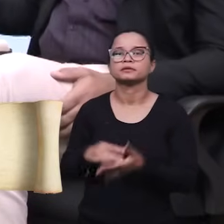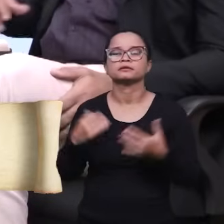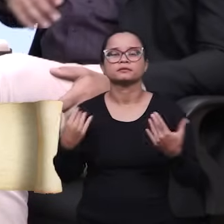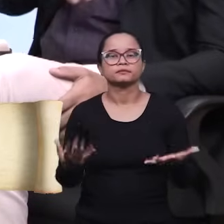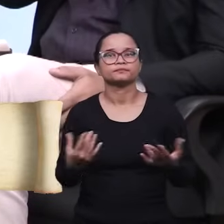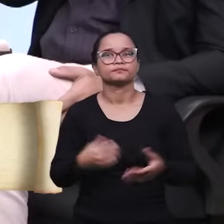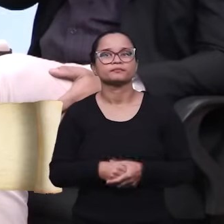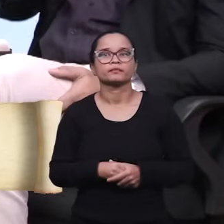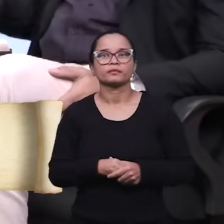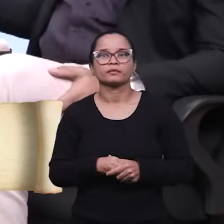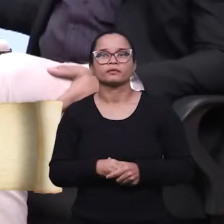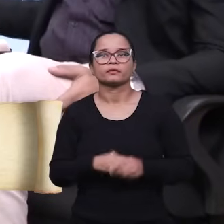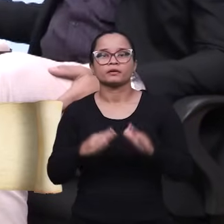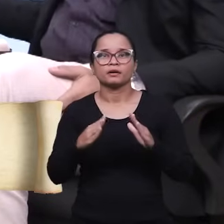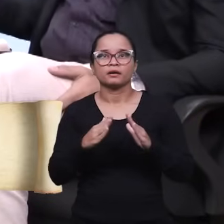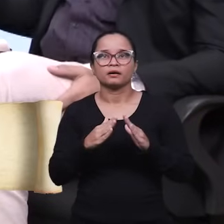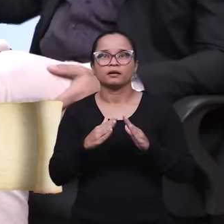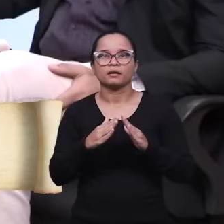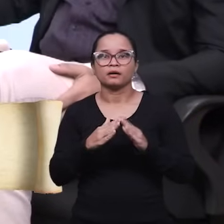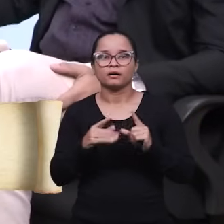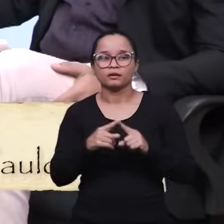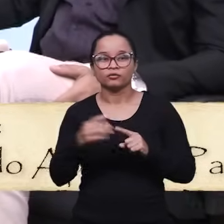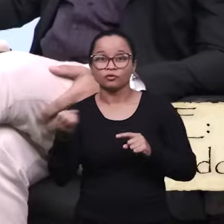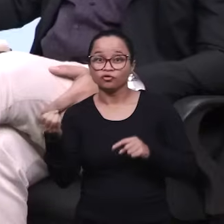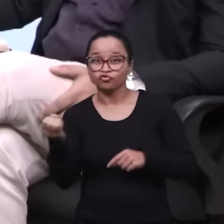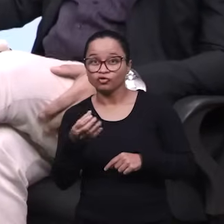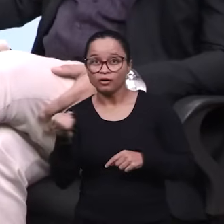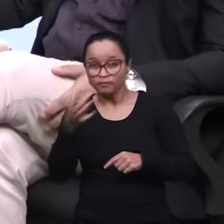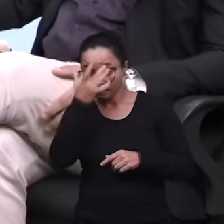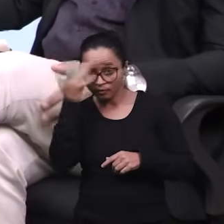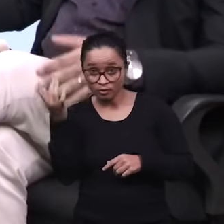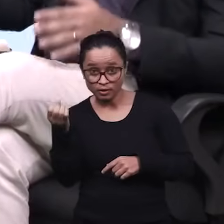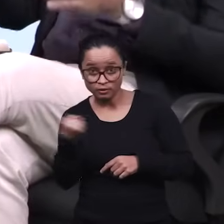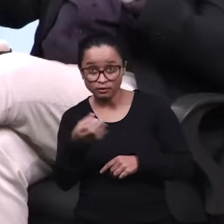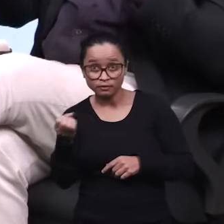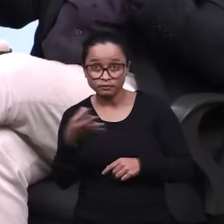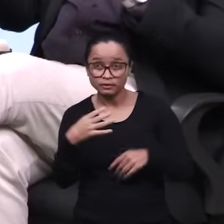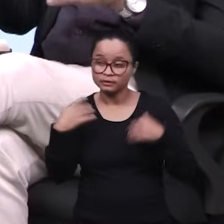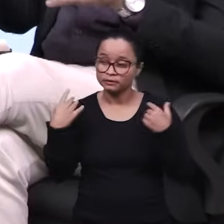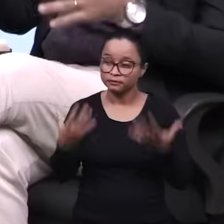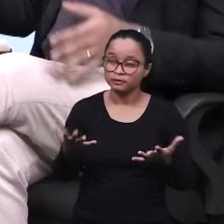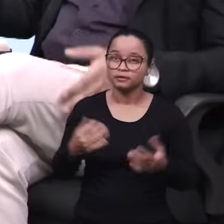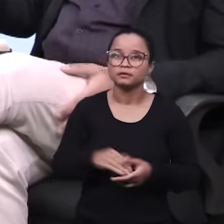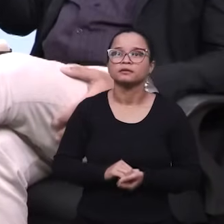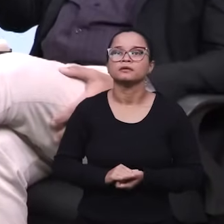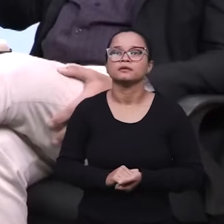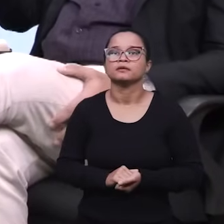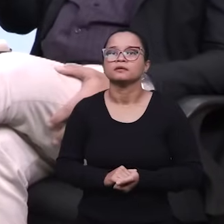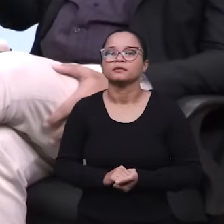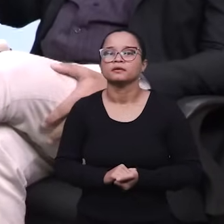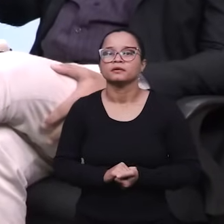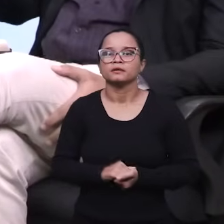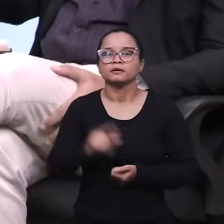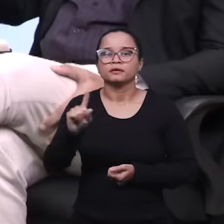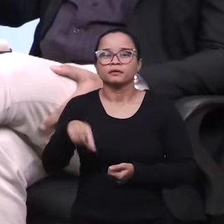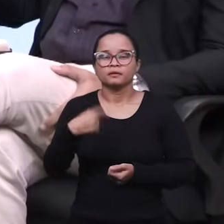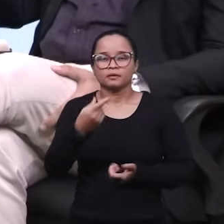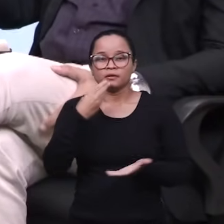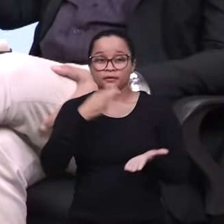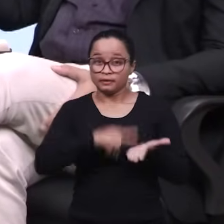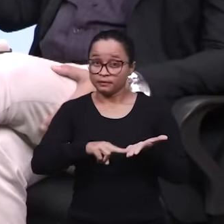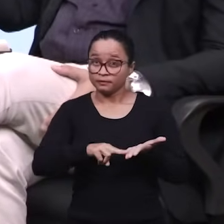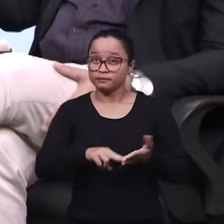assim, era uma igreja só de novos convertidos, não é? Exatamente. Então, depois, entrando na carta,